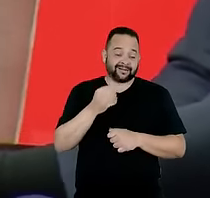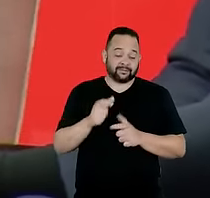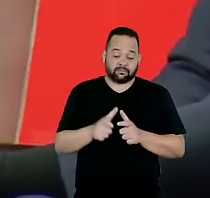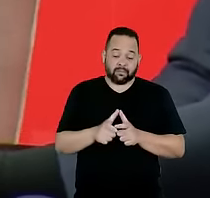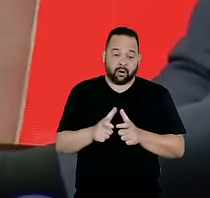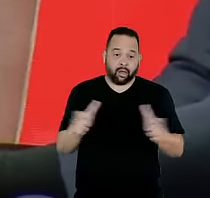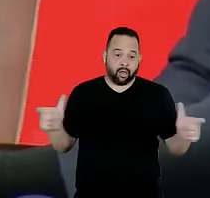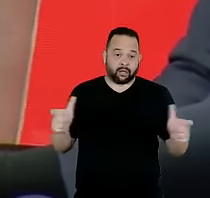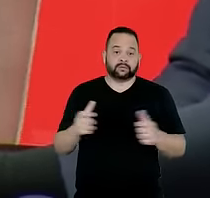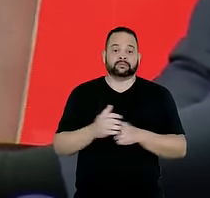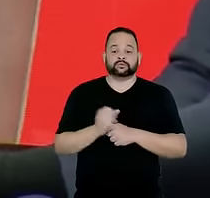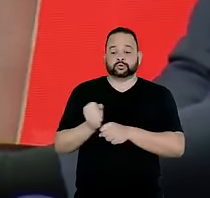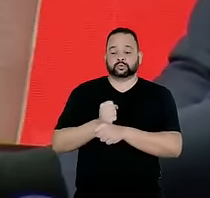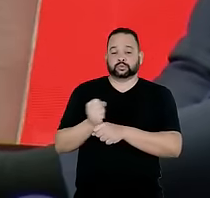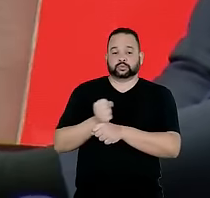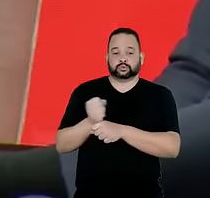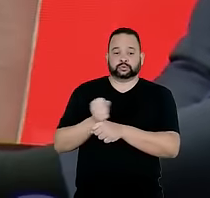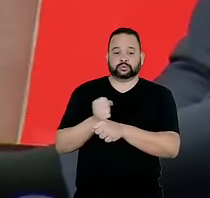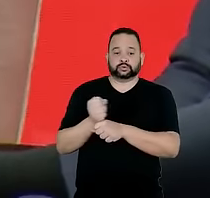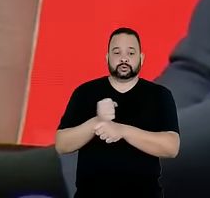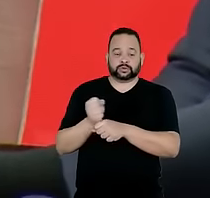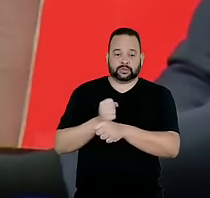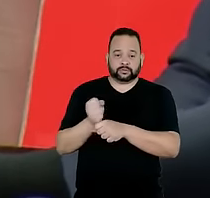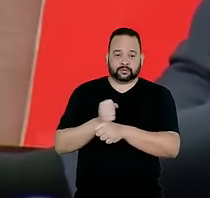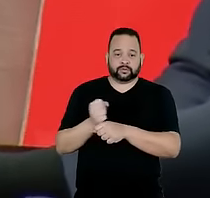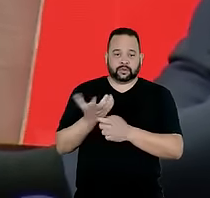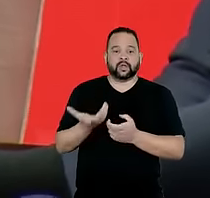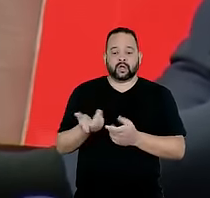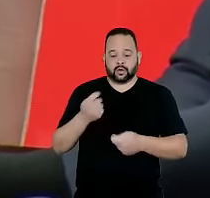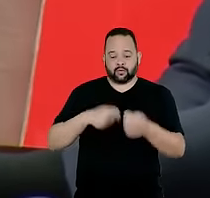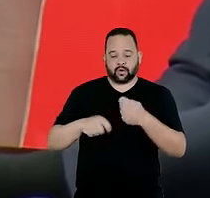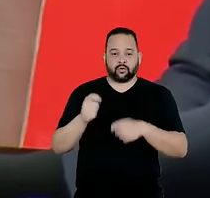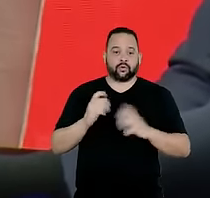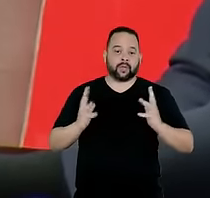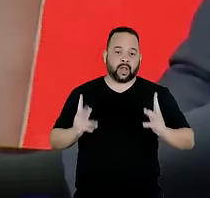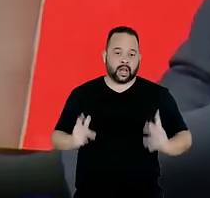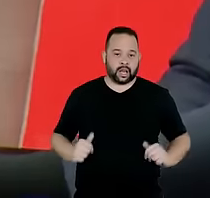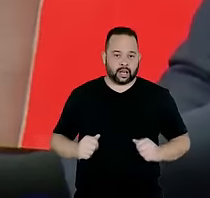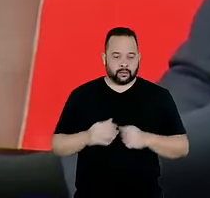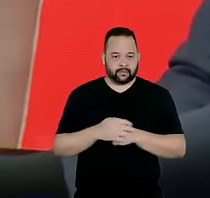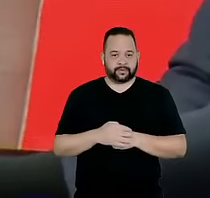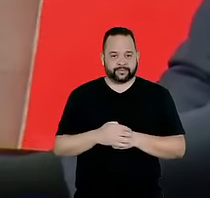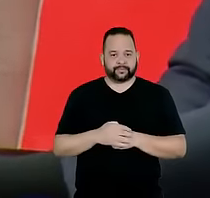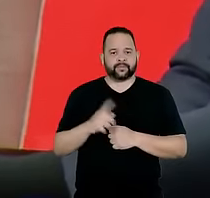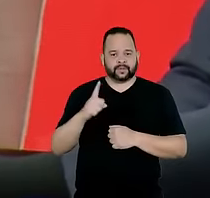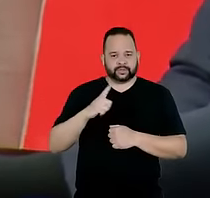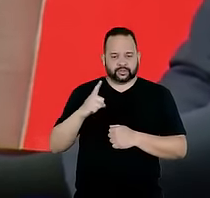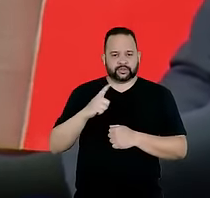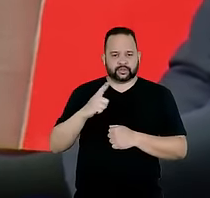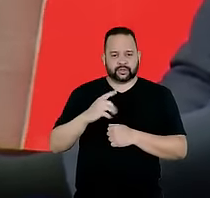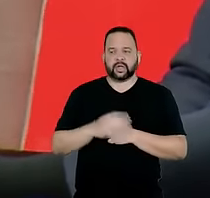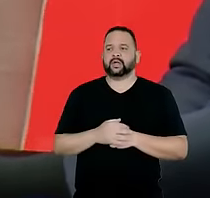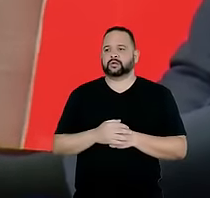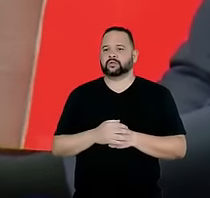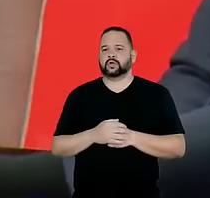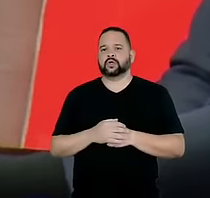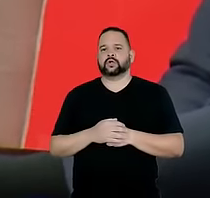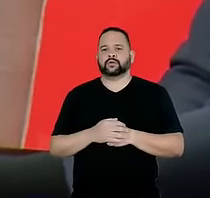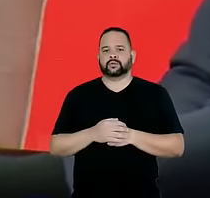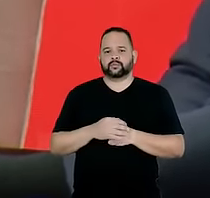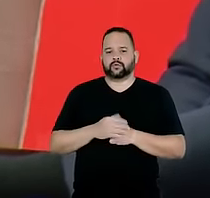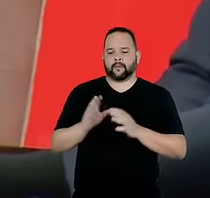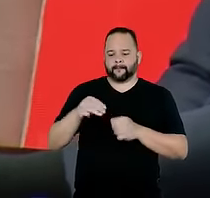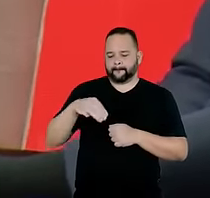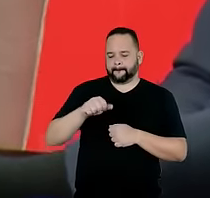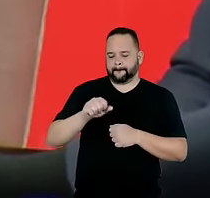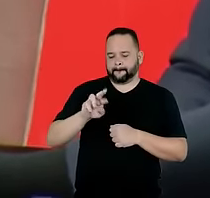verde a gente tem uma matriz energética extremamente limpa com 80% da Matriz é limpa